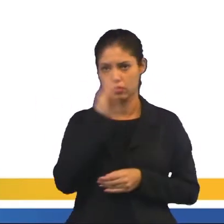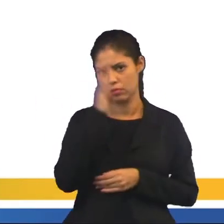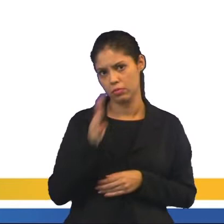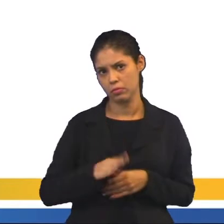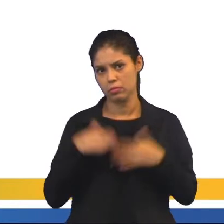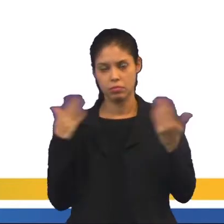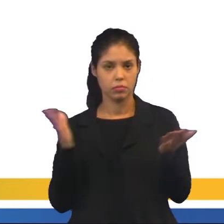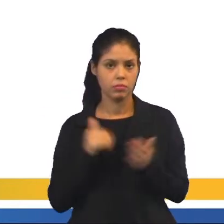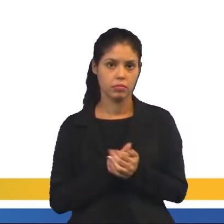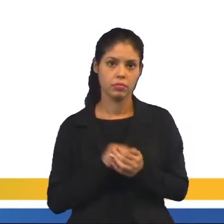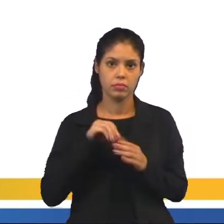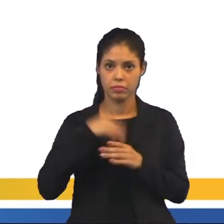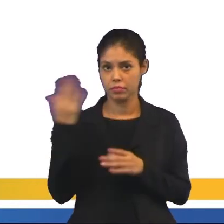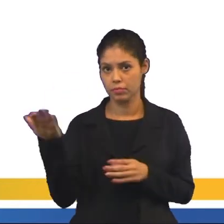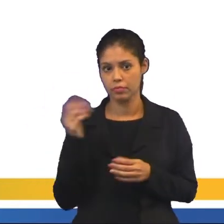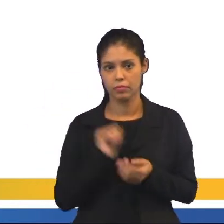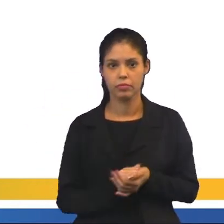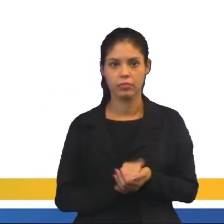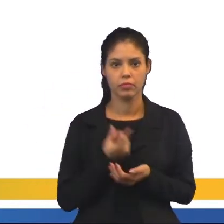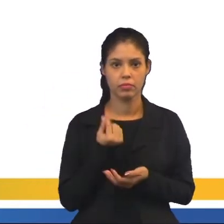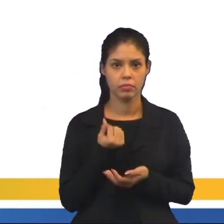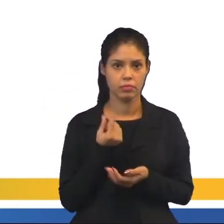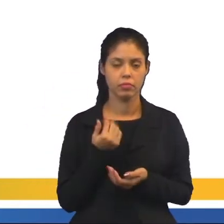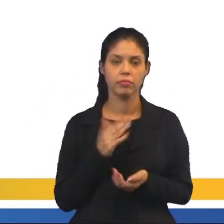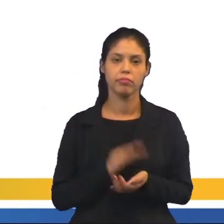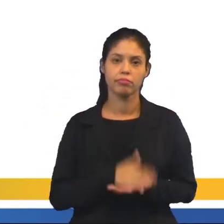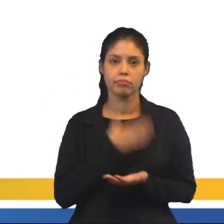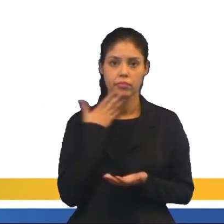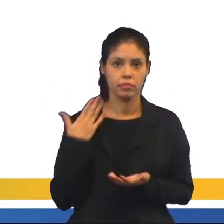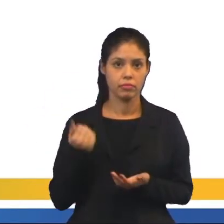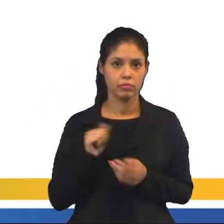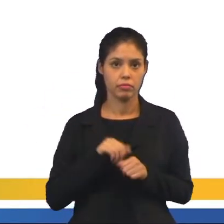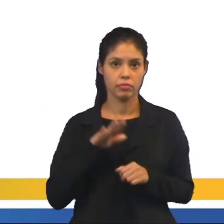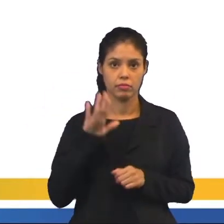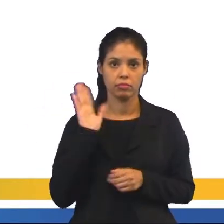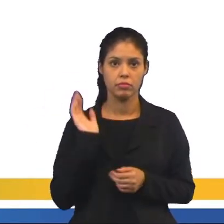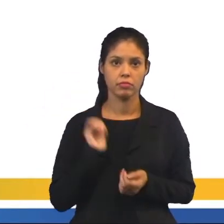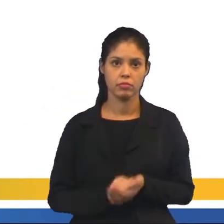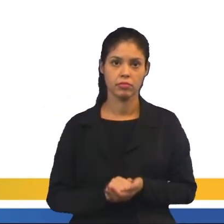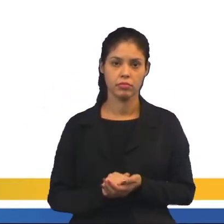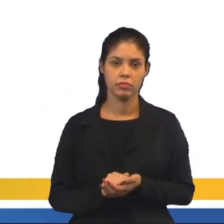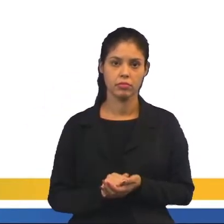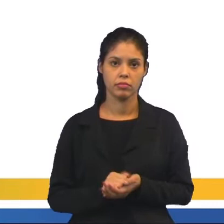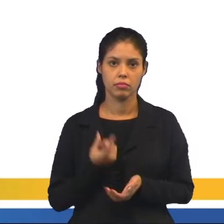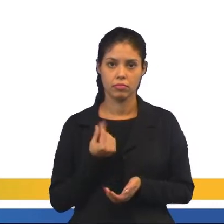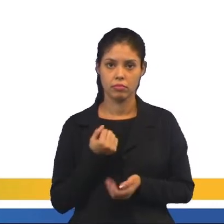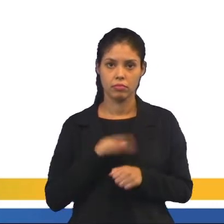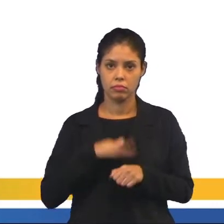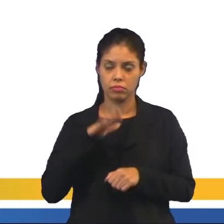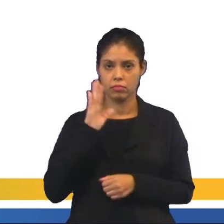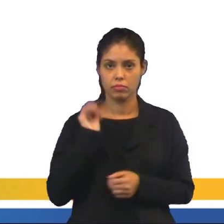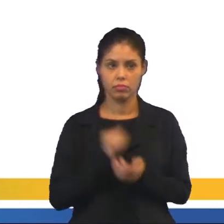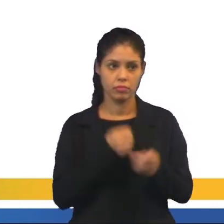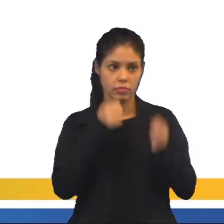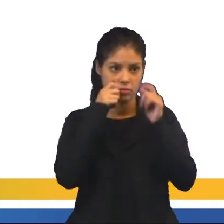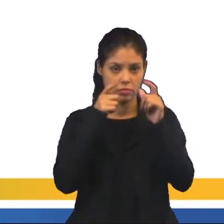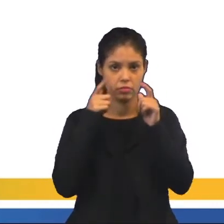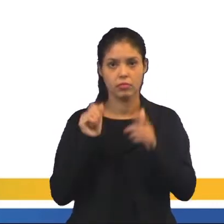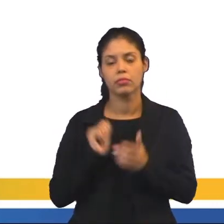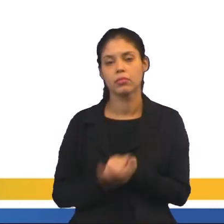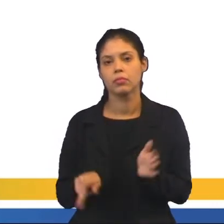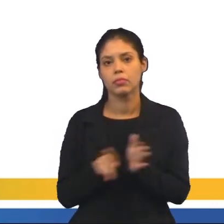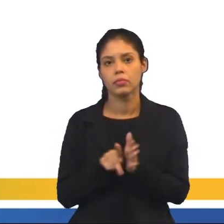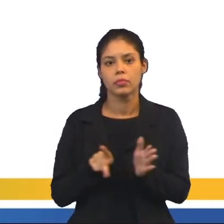mercado interno, porque lá para fora, com o dólar, sai mais em conta, é muito mais atrativo do que